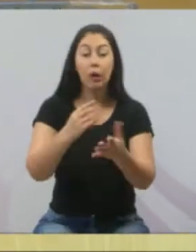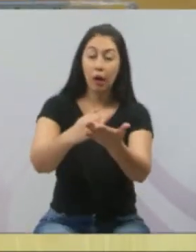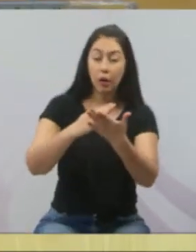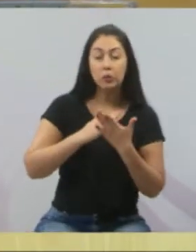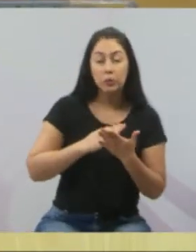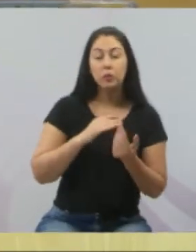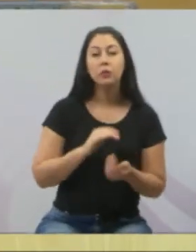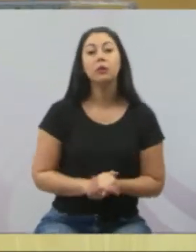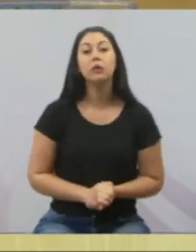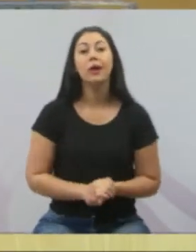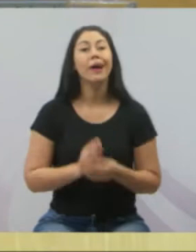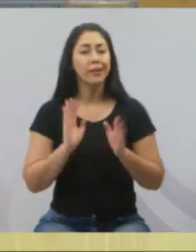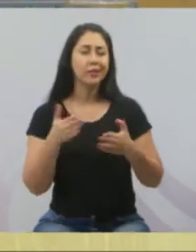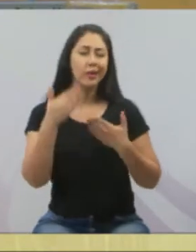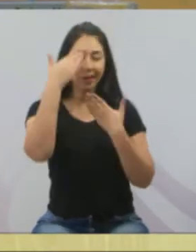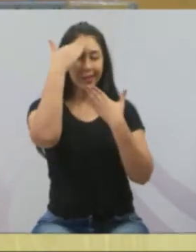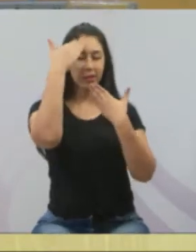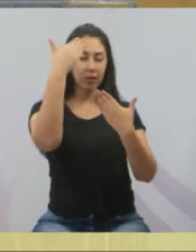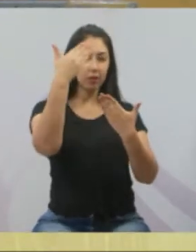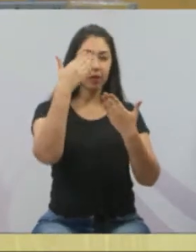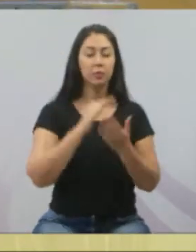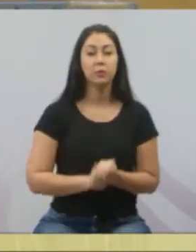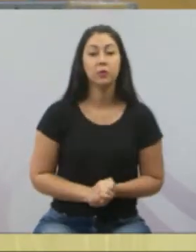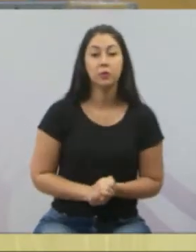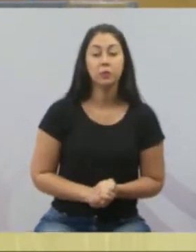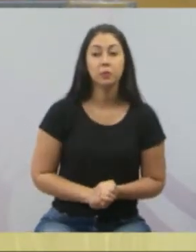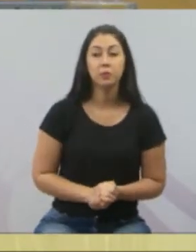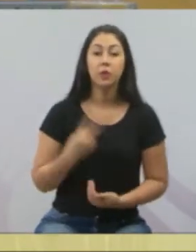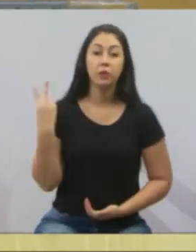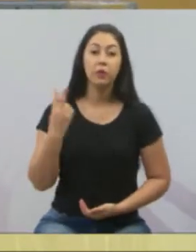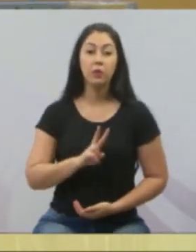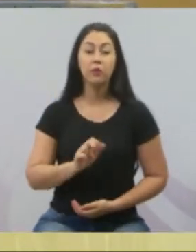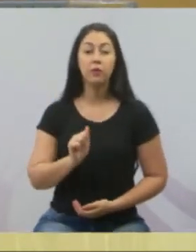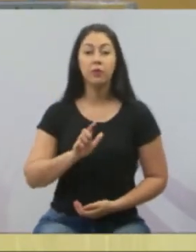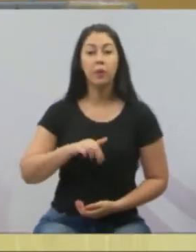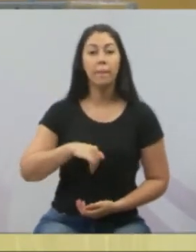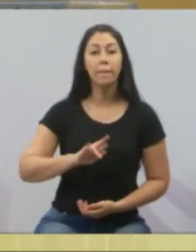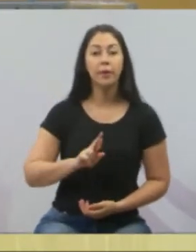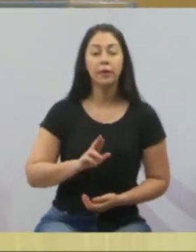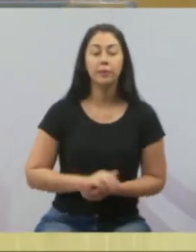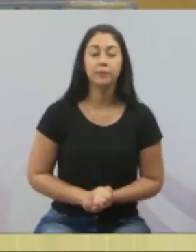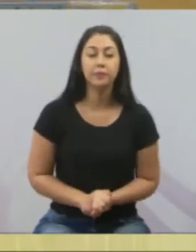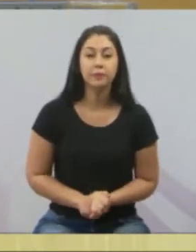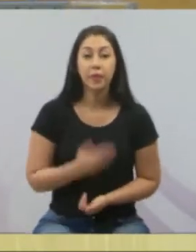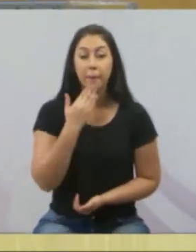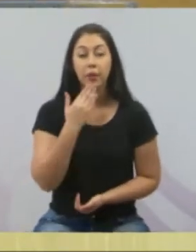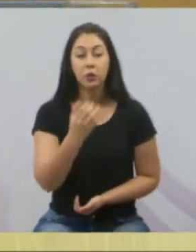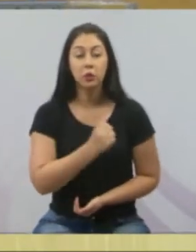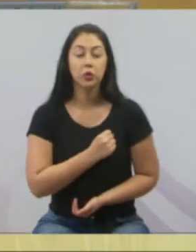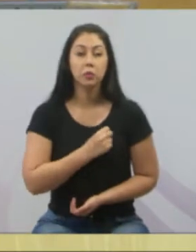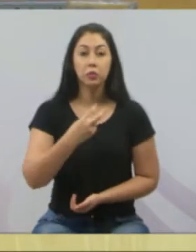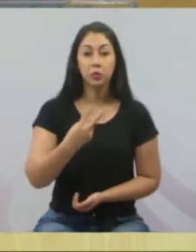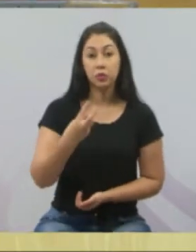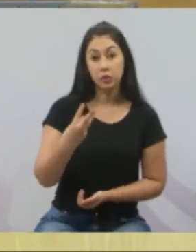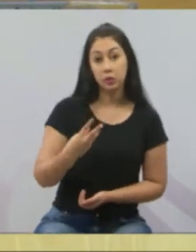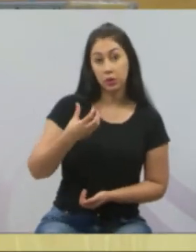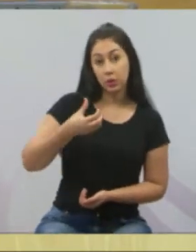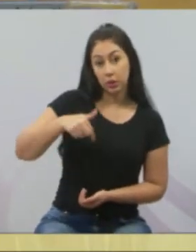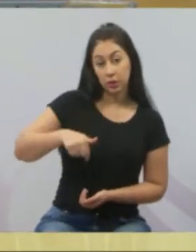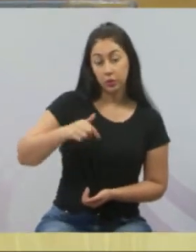data comemorativa dedicada à importante profissão. Feito esse registro,